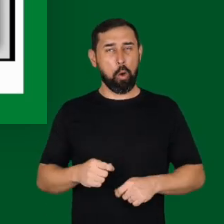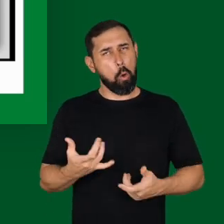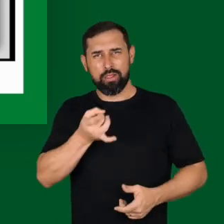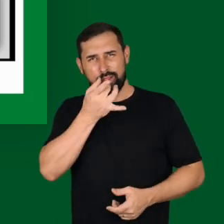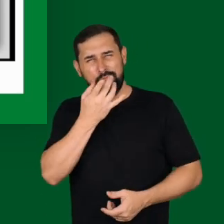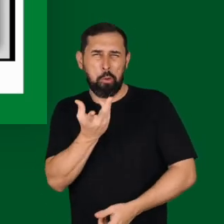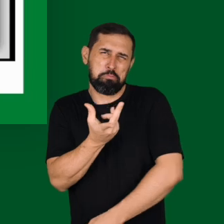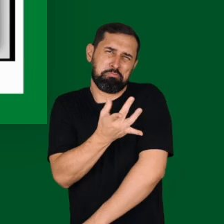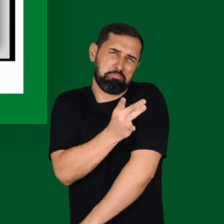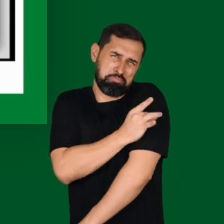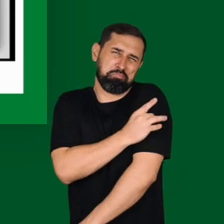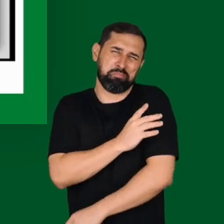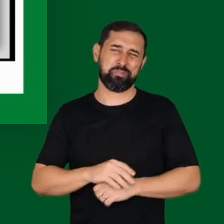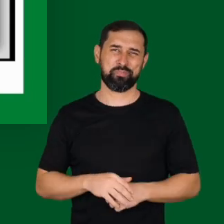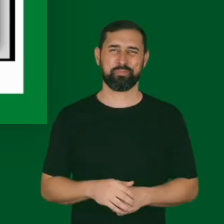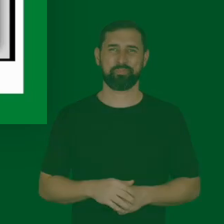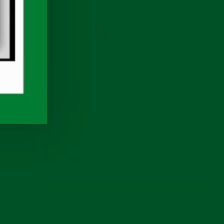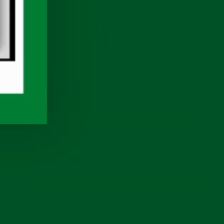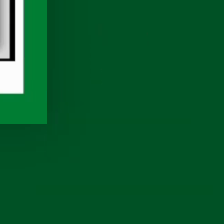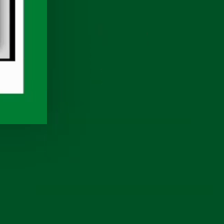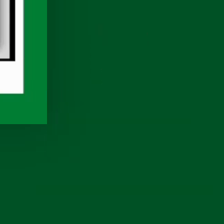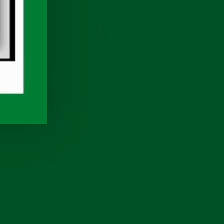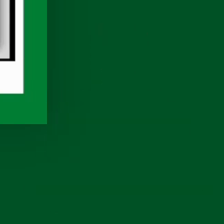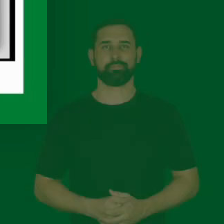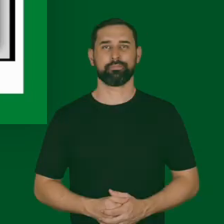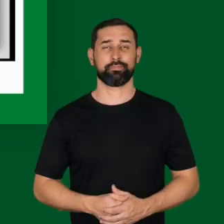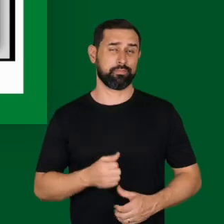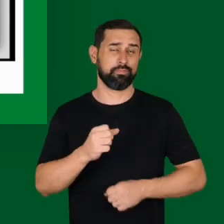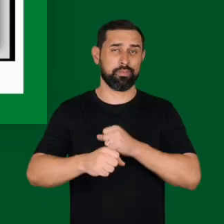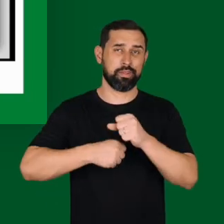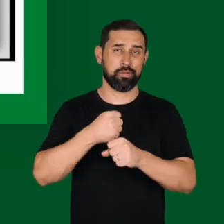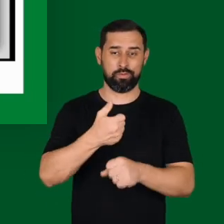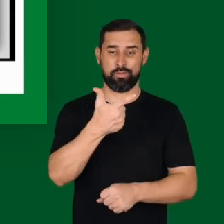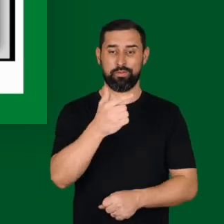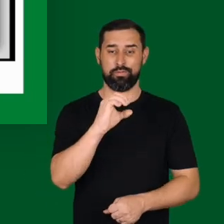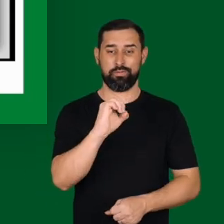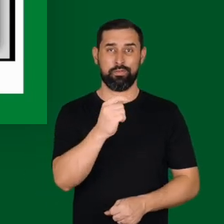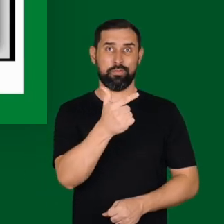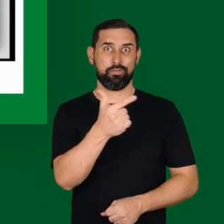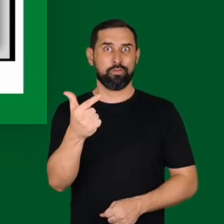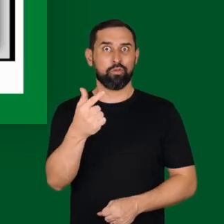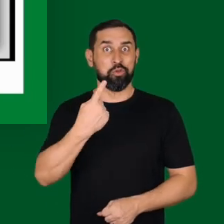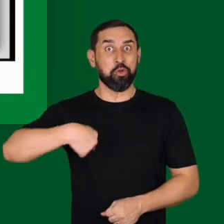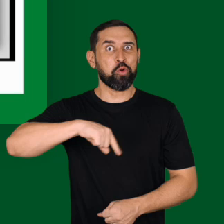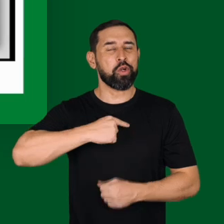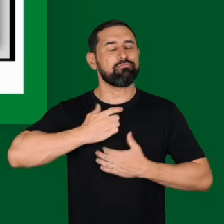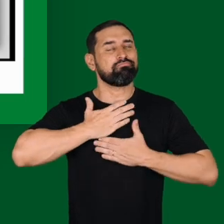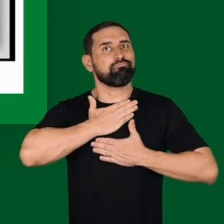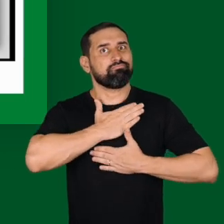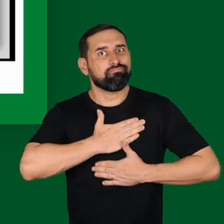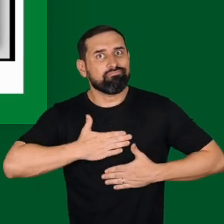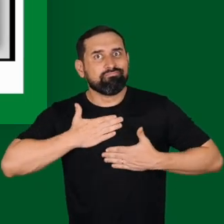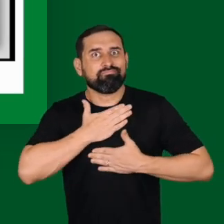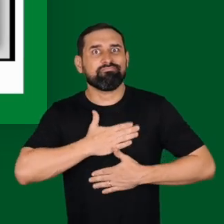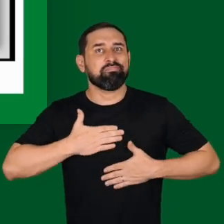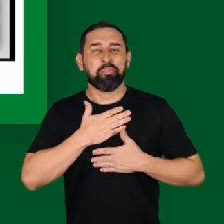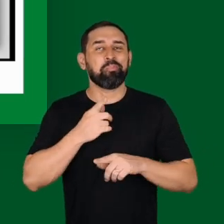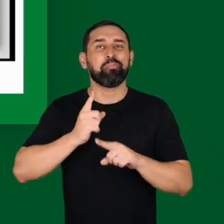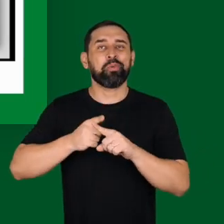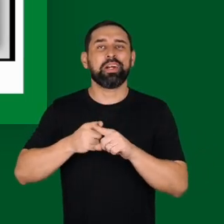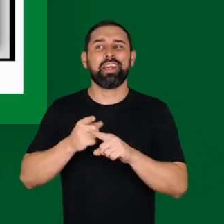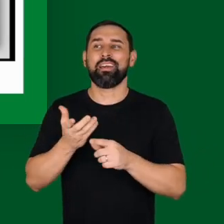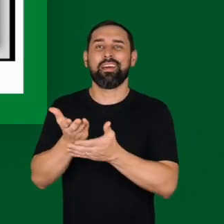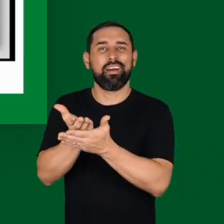será a reposição dessa insulina. Esse ano é um ano de motivo de muita alegria